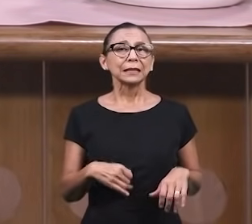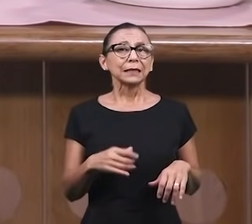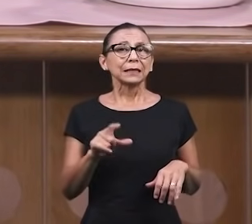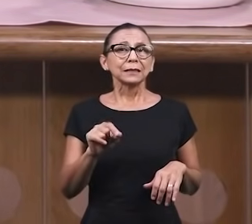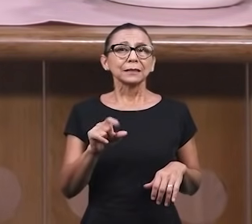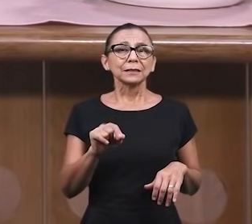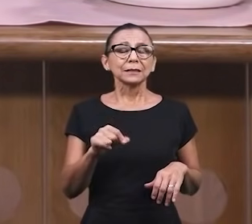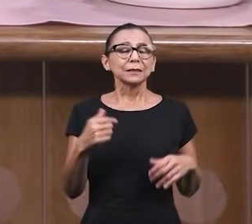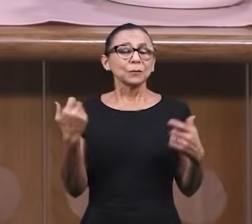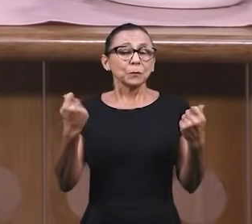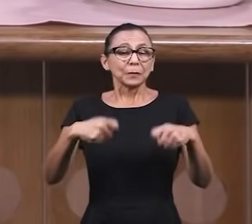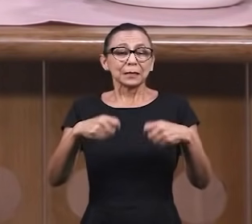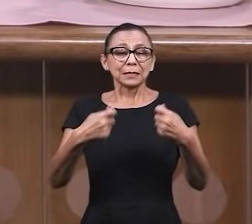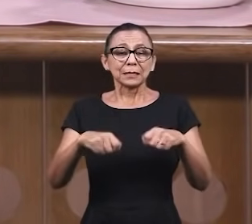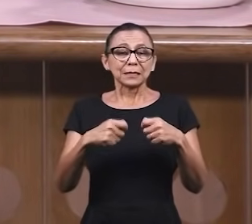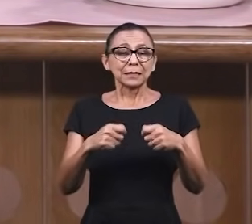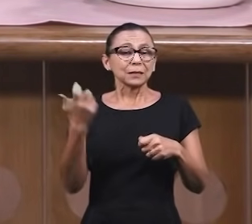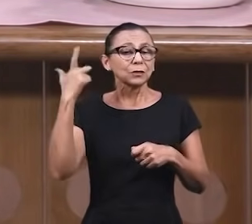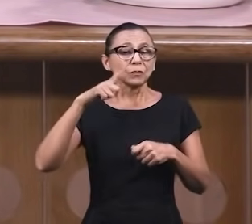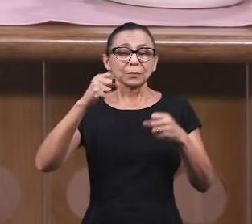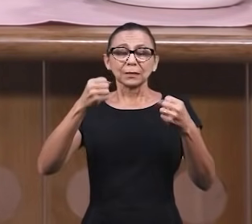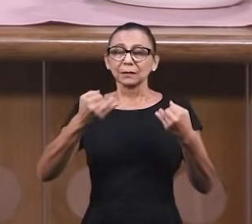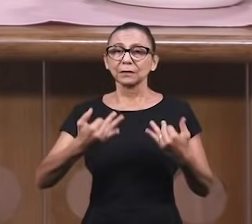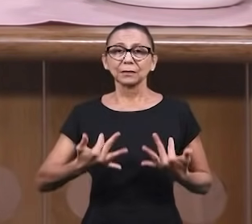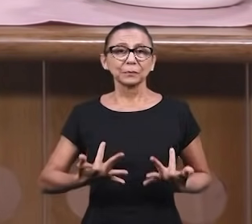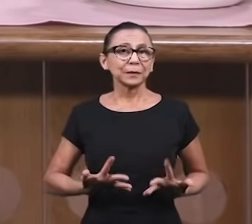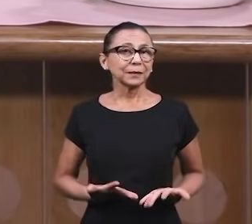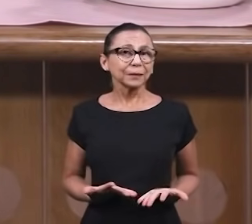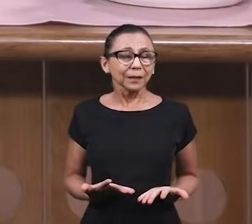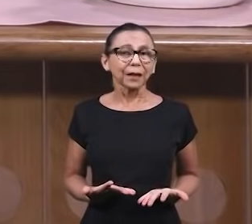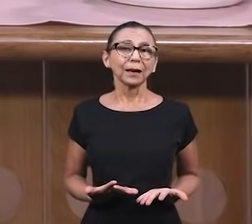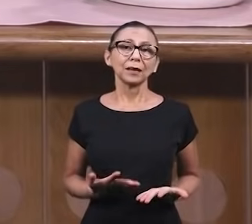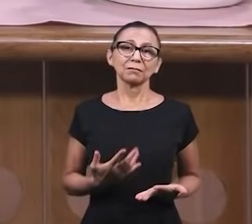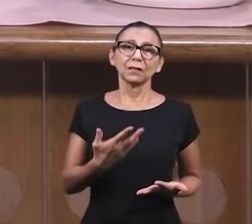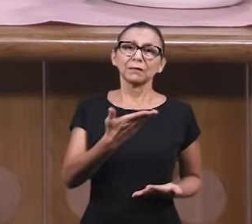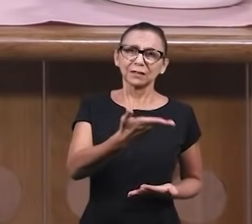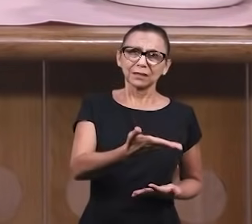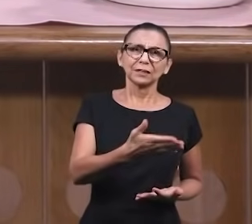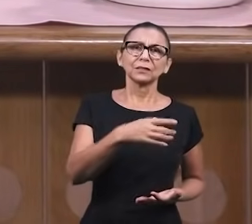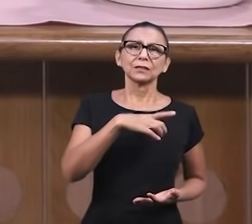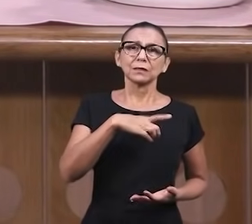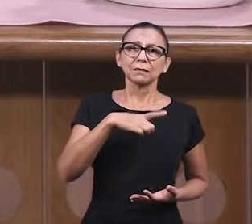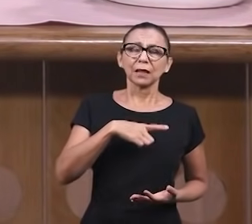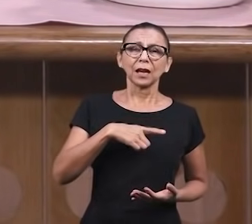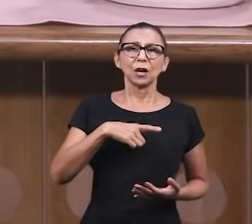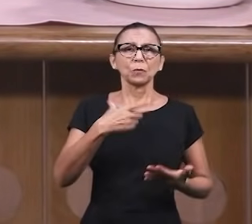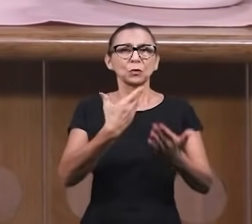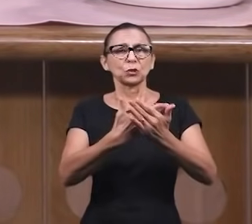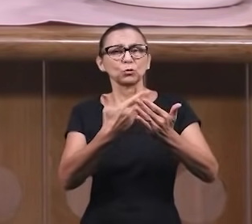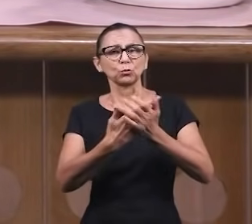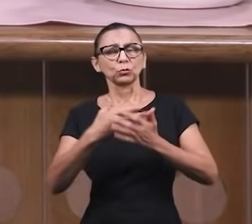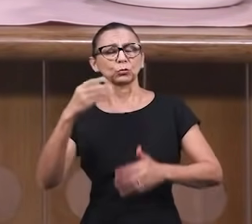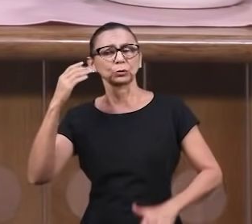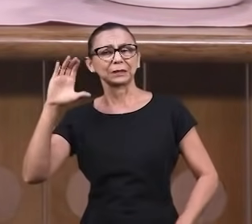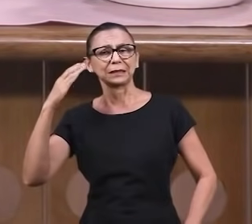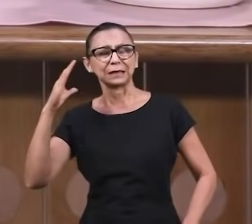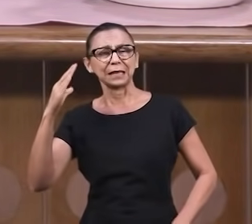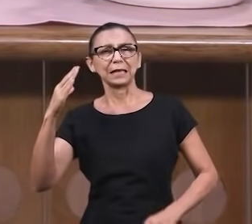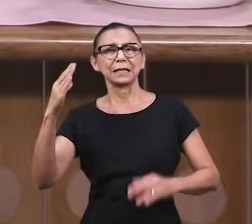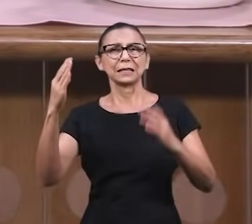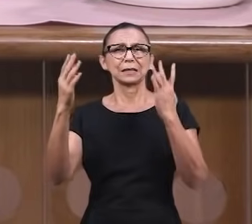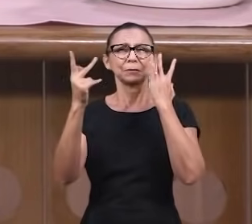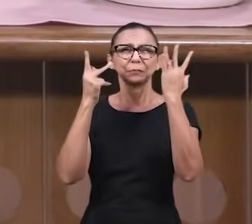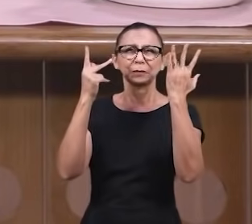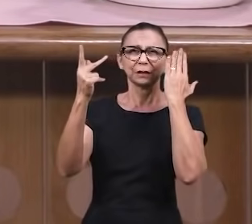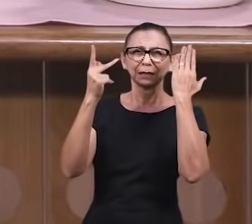que não se explica por razões, apesar da ciência estar aí, através do estudo da